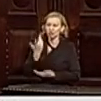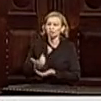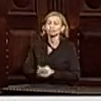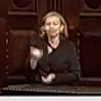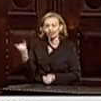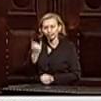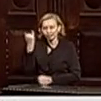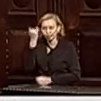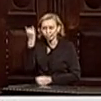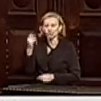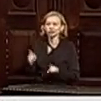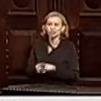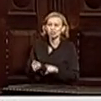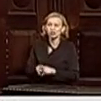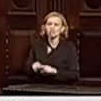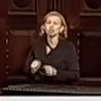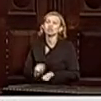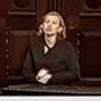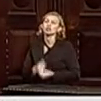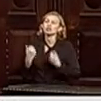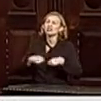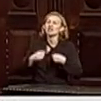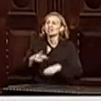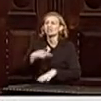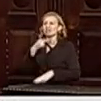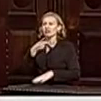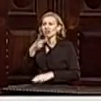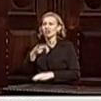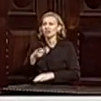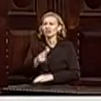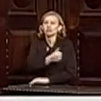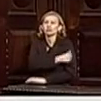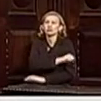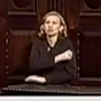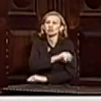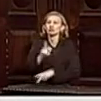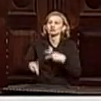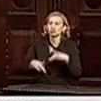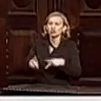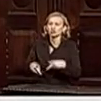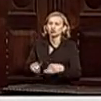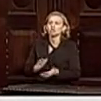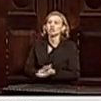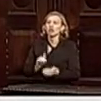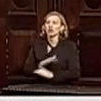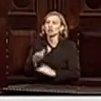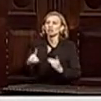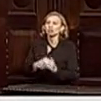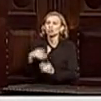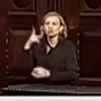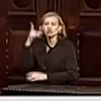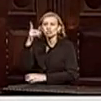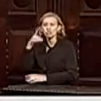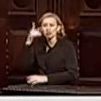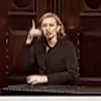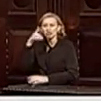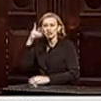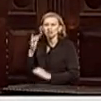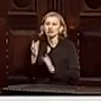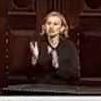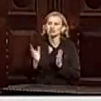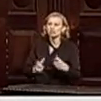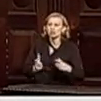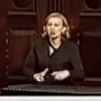também que seja esclarecida à população do Estado do Rio de Janeiro e a todos os parlamentares dessa casa o porquê